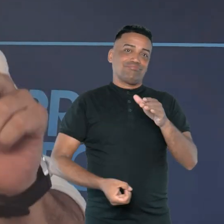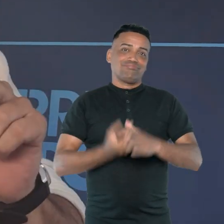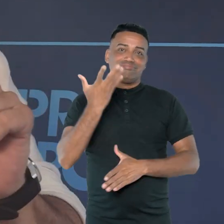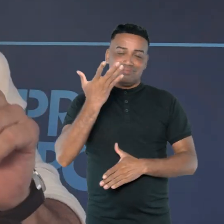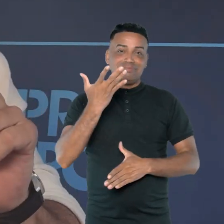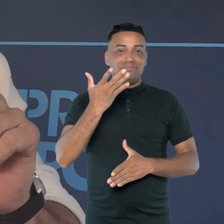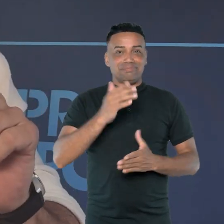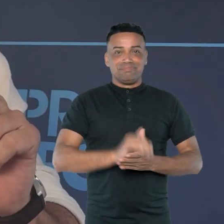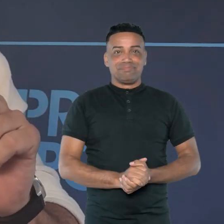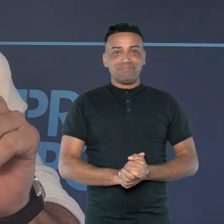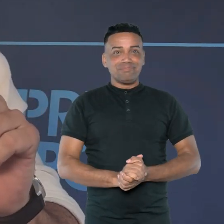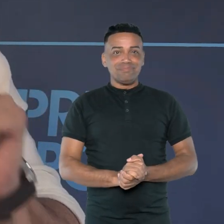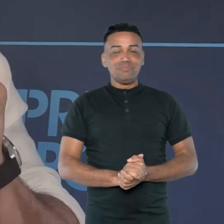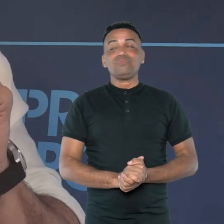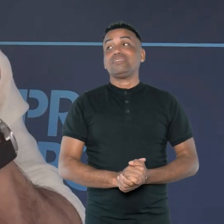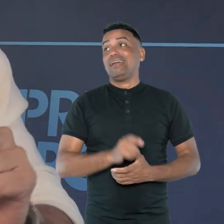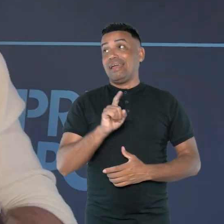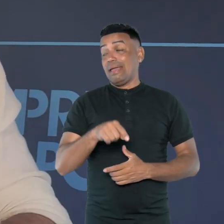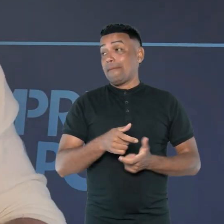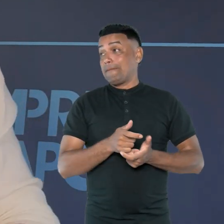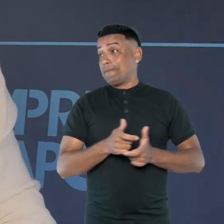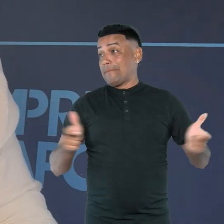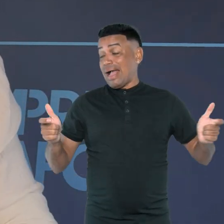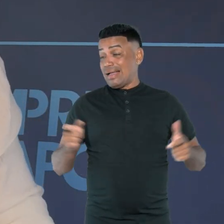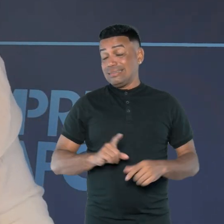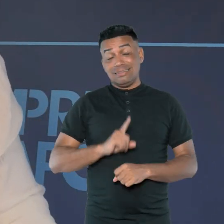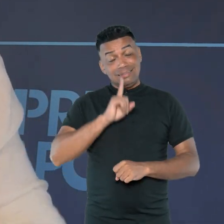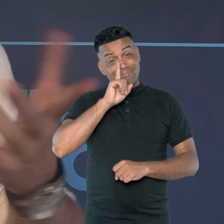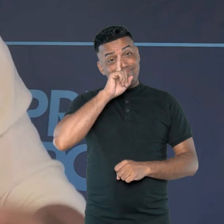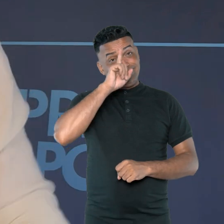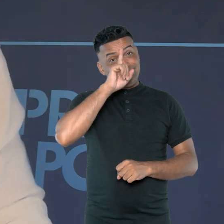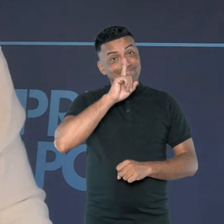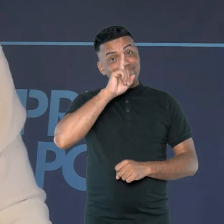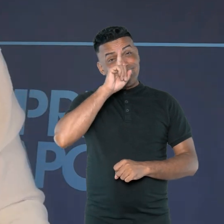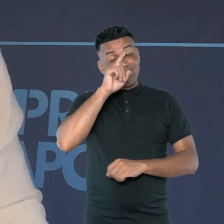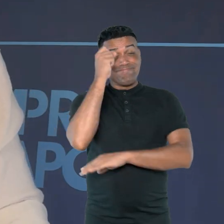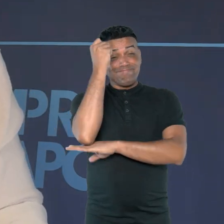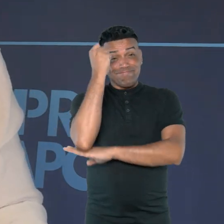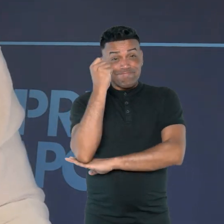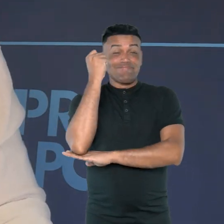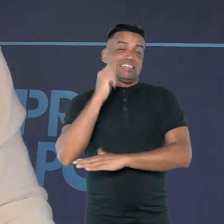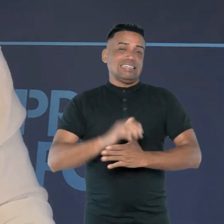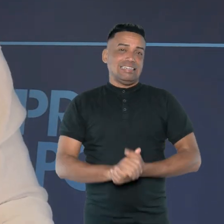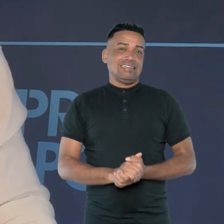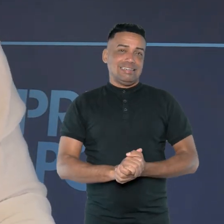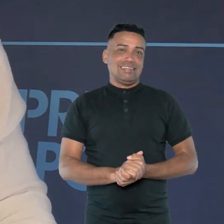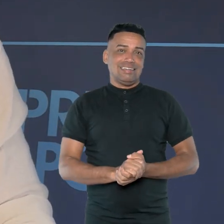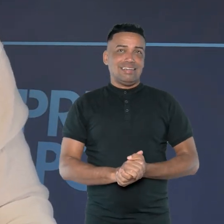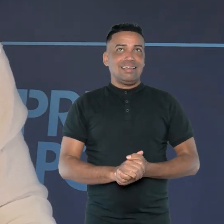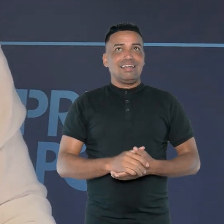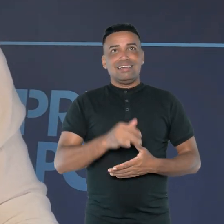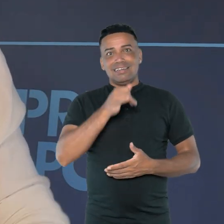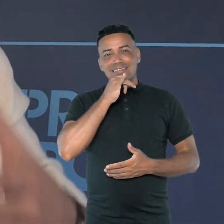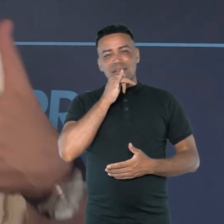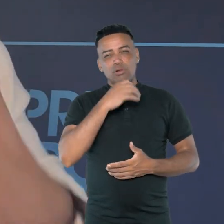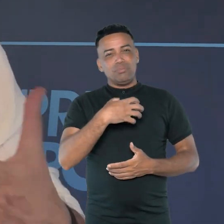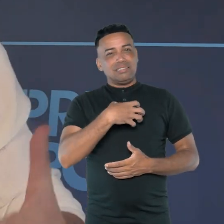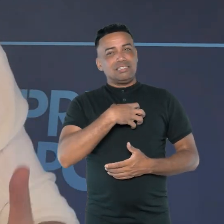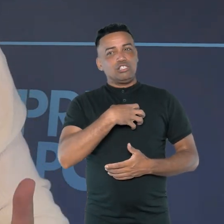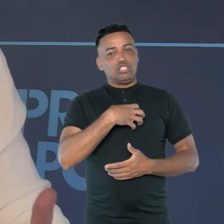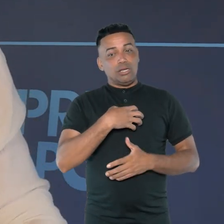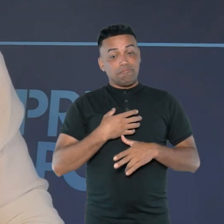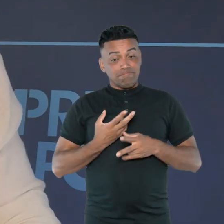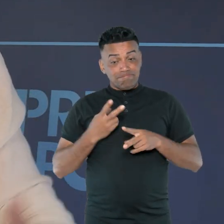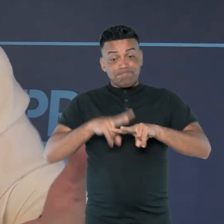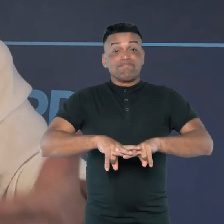Isso que é ainda mais perigoso, né? E aí quando você eu me senti